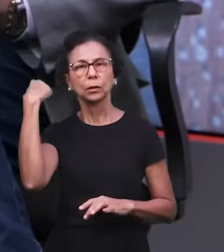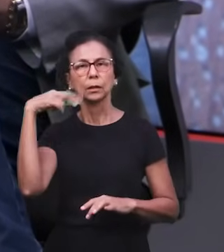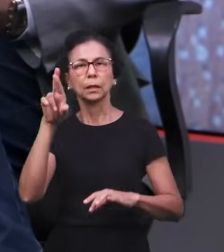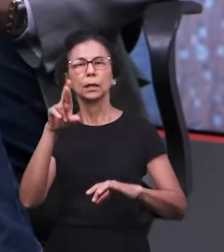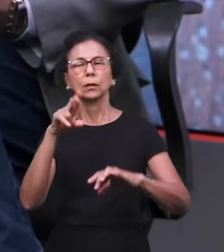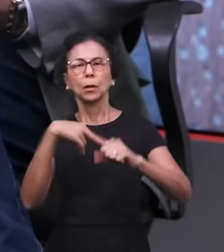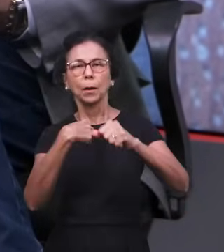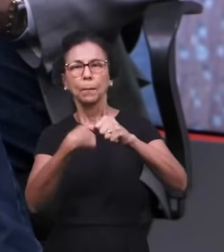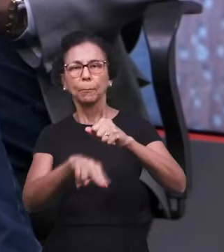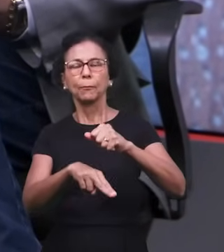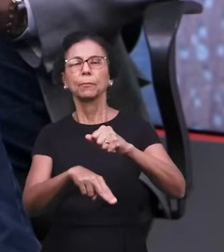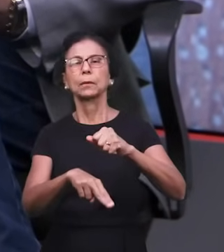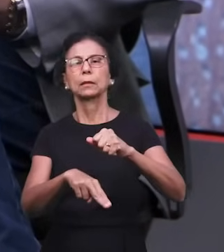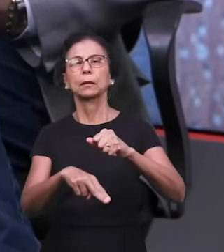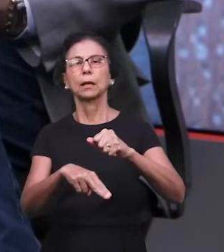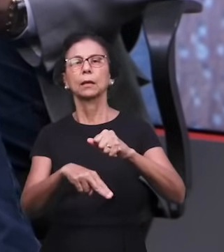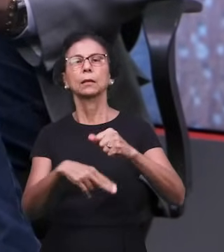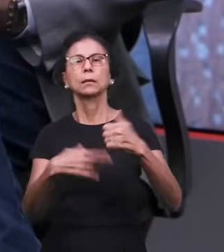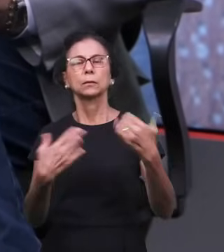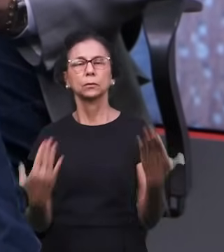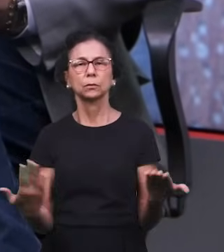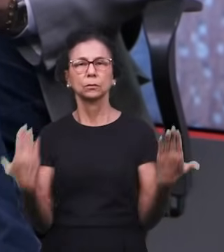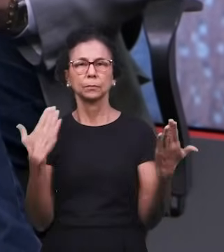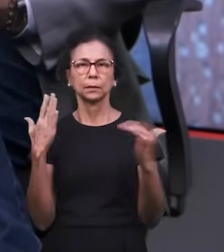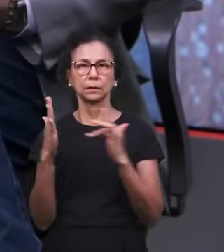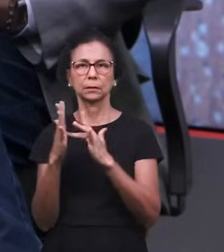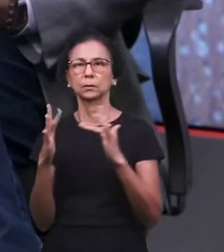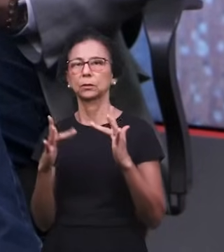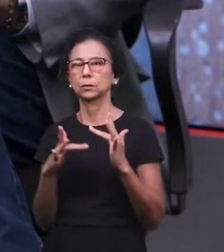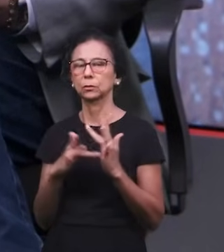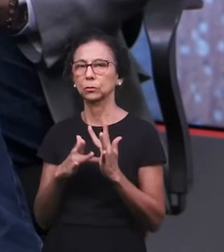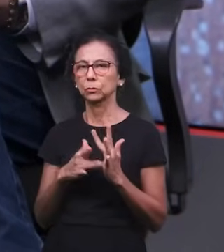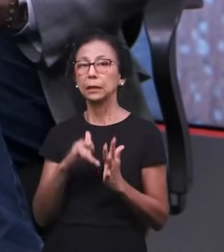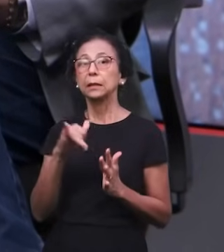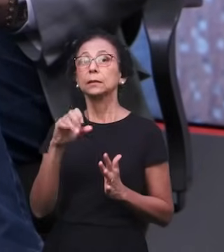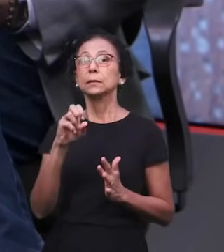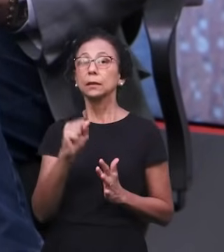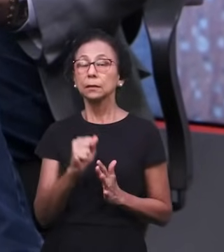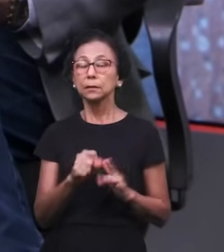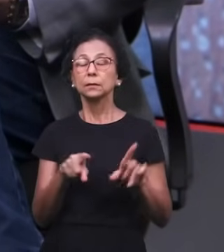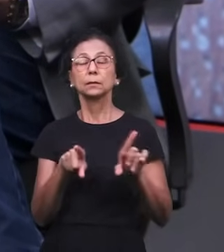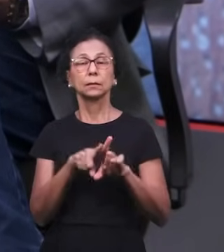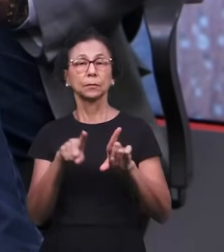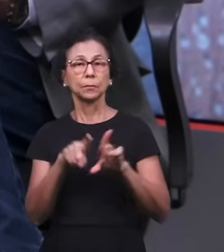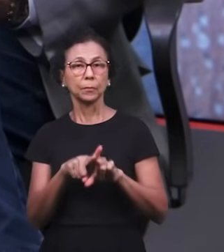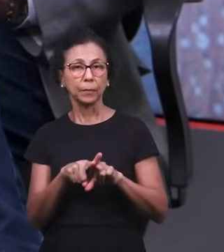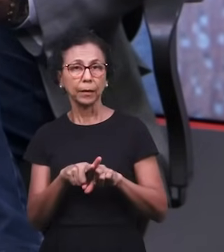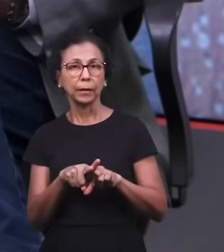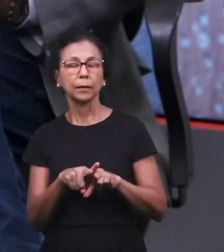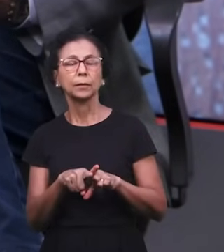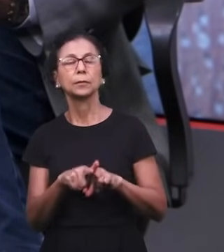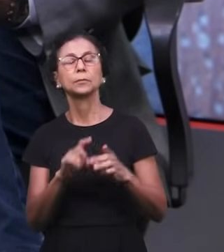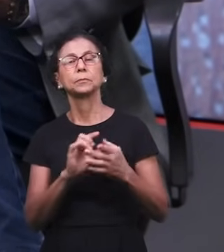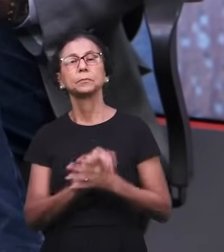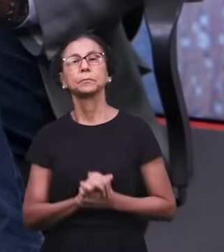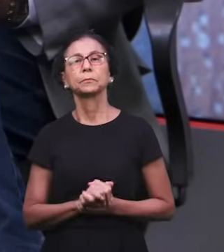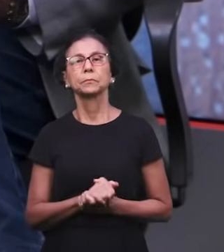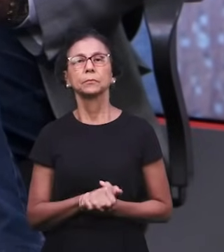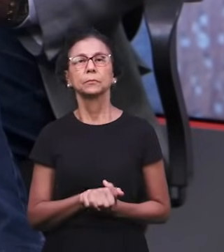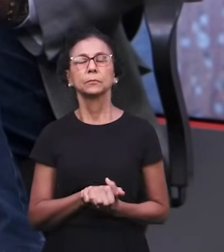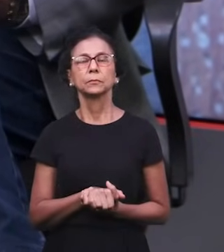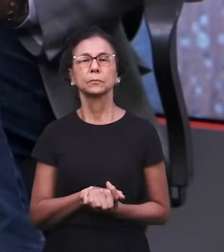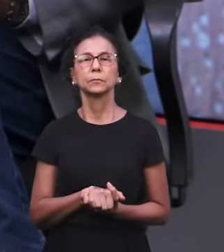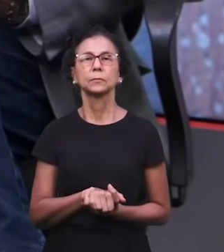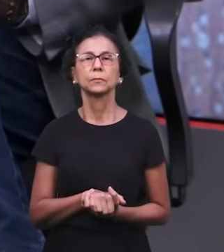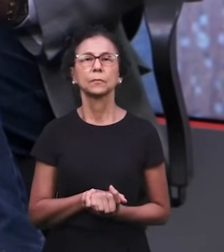Senhor de estar mostrando esse dia, falando desse dia, usando servos para anunciar esse